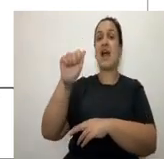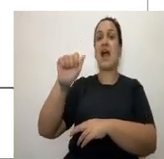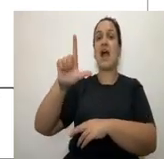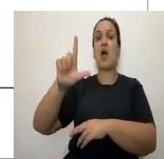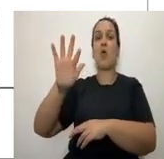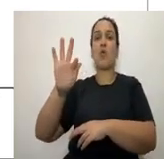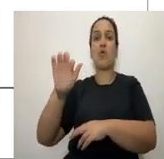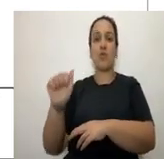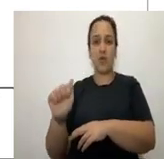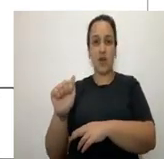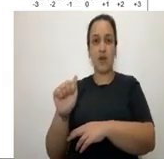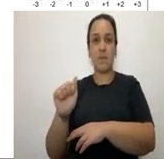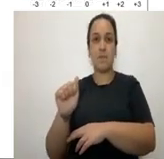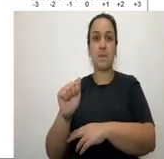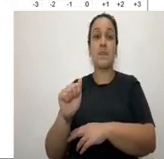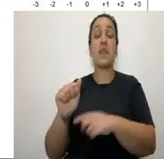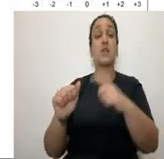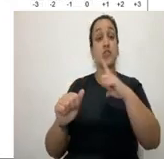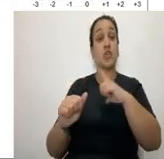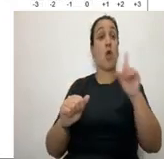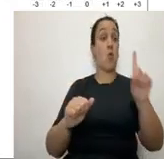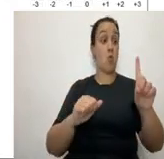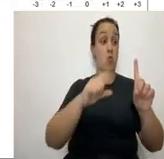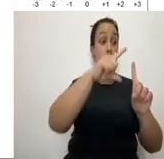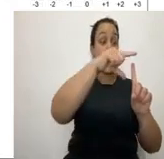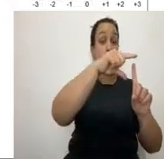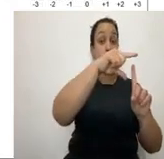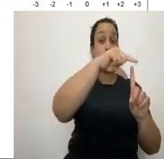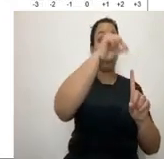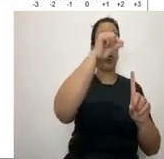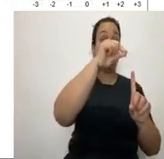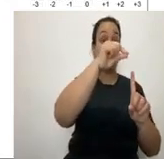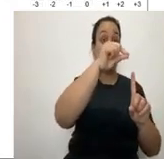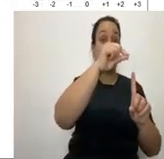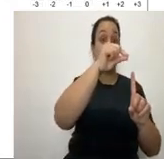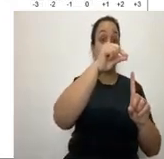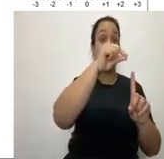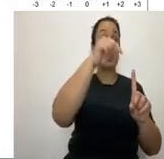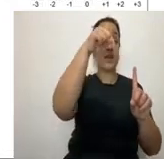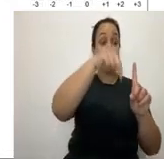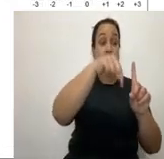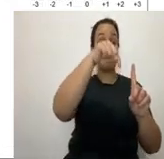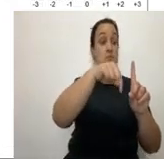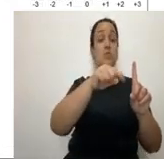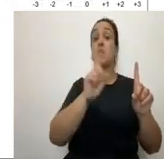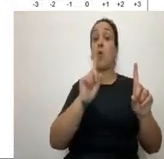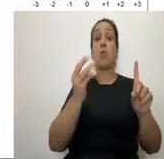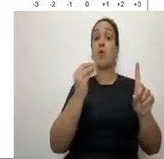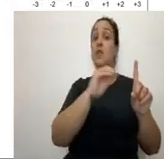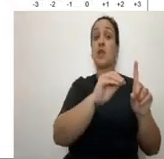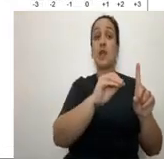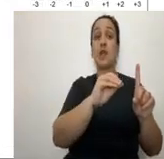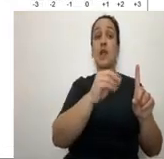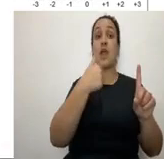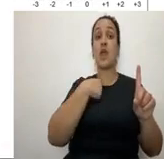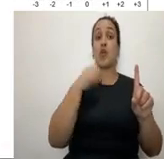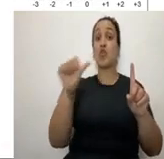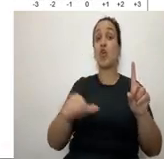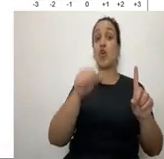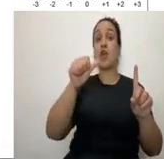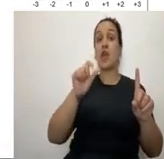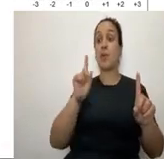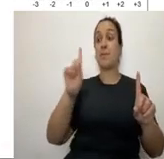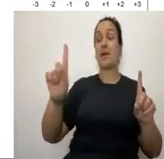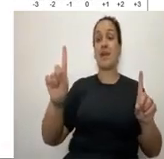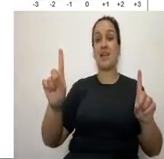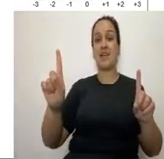no 3D alfa. Como assim? Ó, eu tinha um beta virado para baixo aqui, e ele não está aqui,